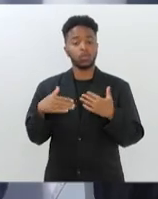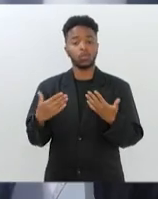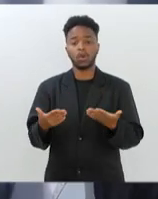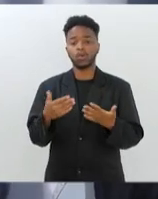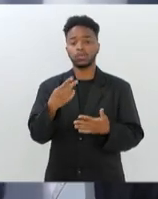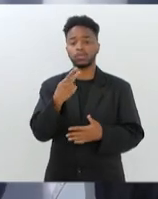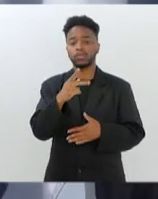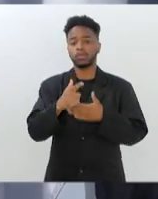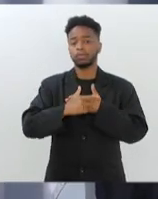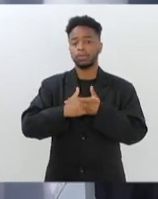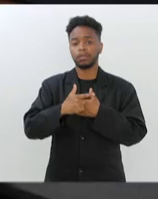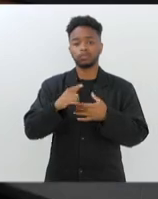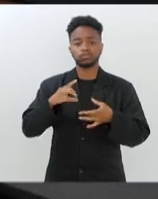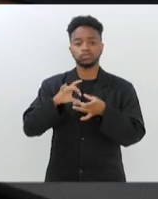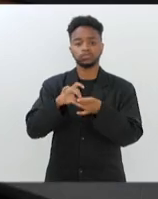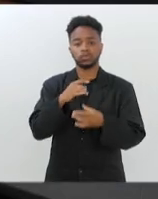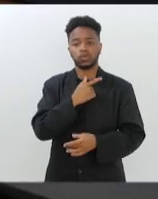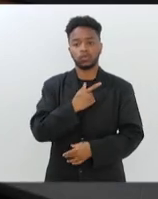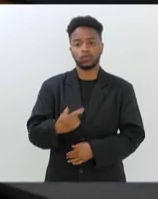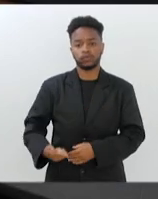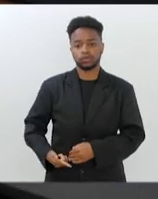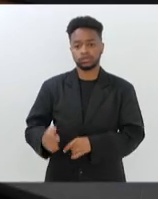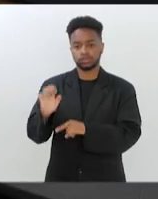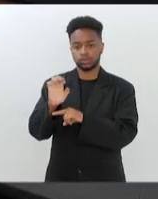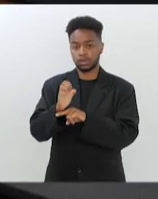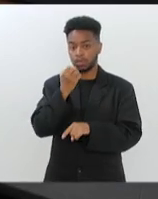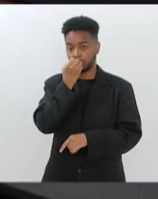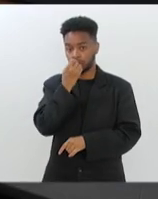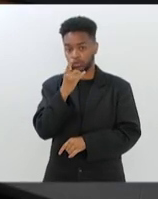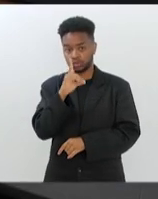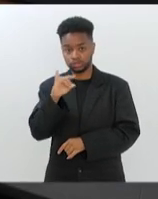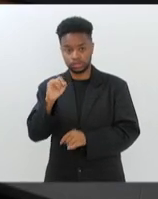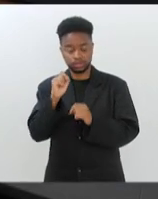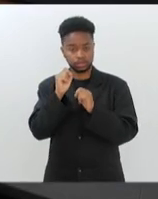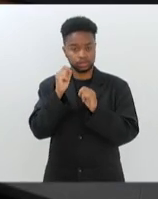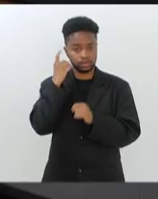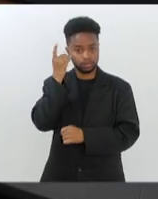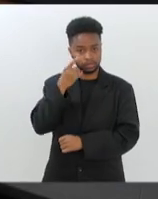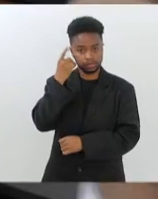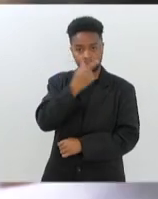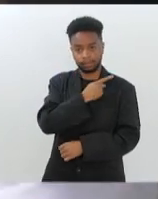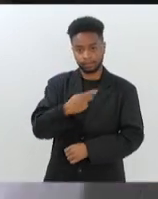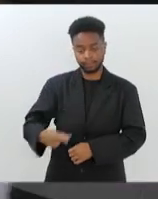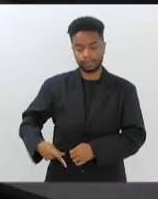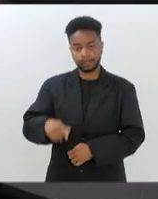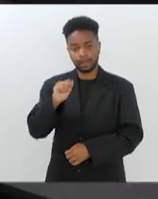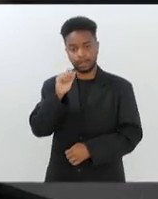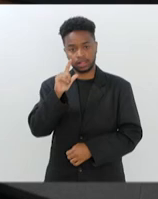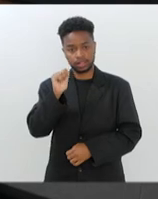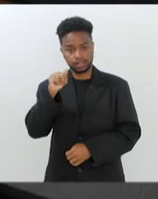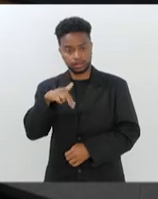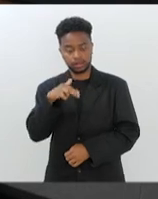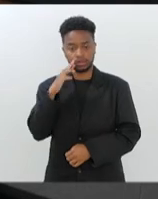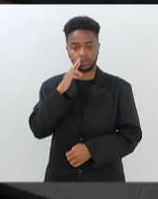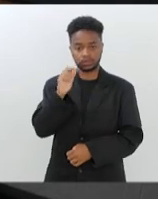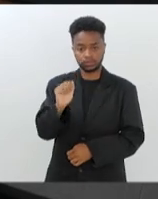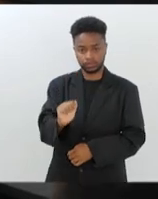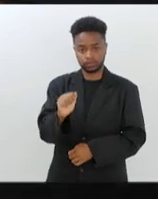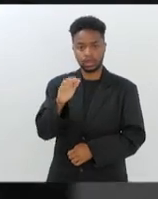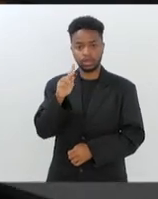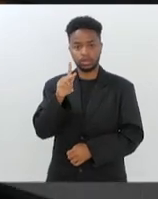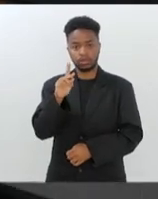no governo do estado Bom dia Deputado Presidente Alan Deputado Rodrigo Amorim Deputado Felipe poubel